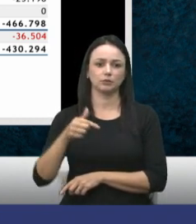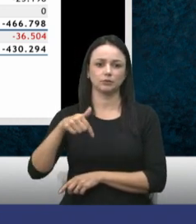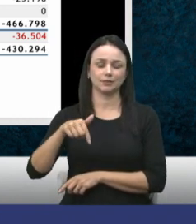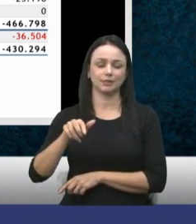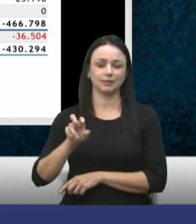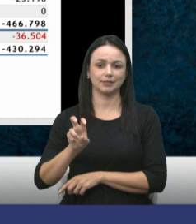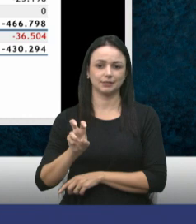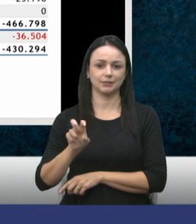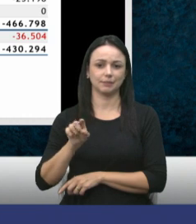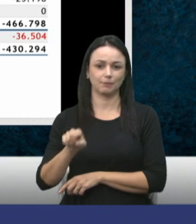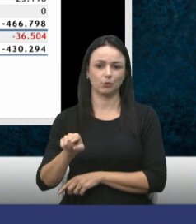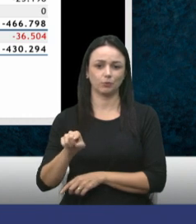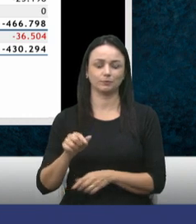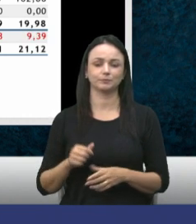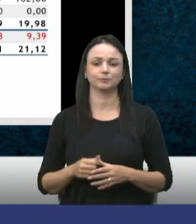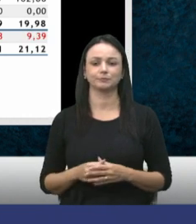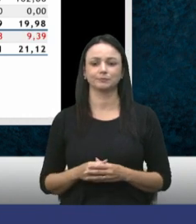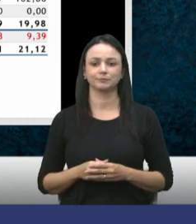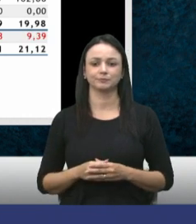651.075.000.